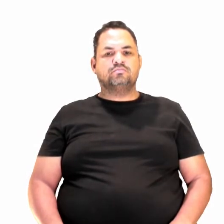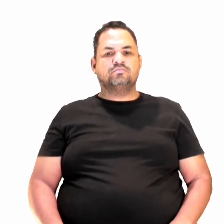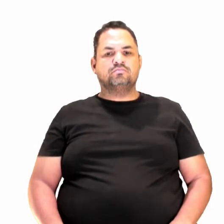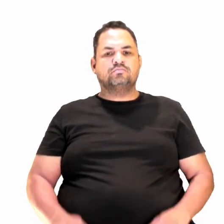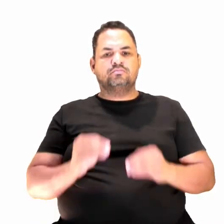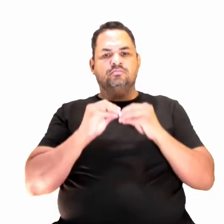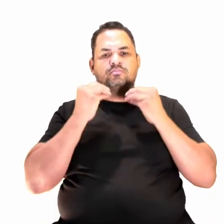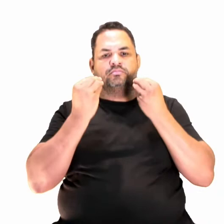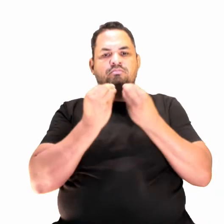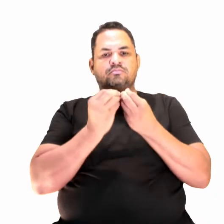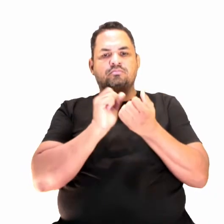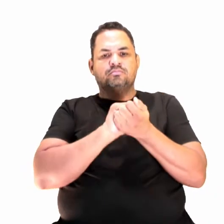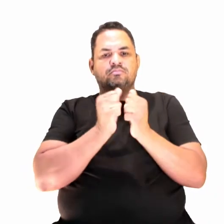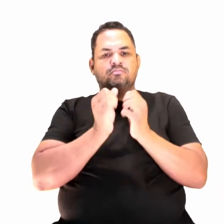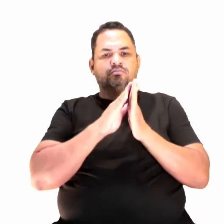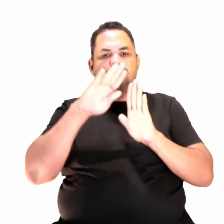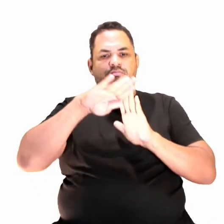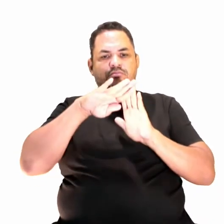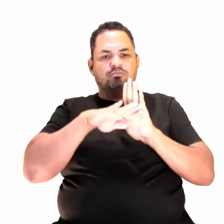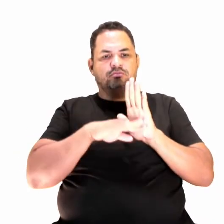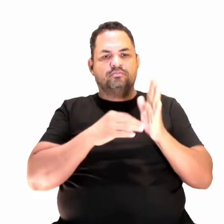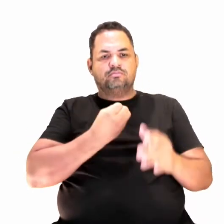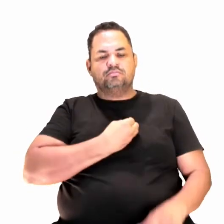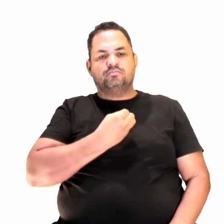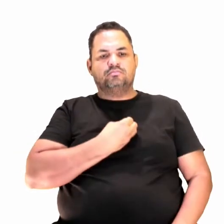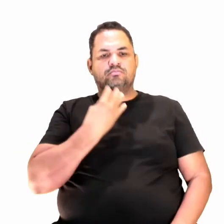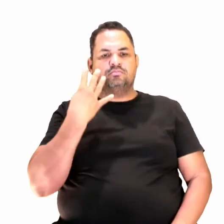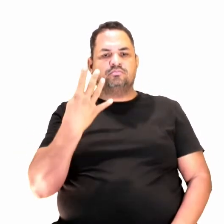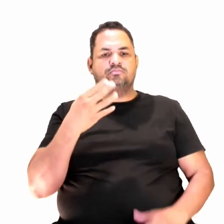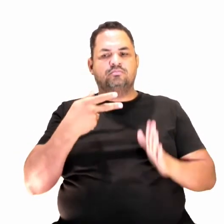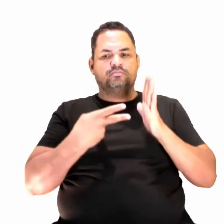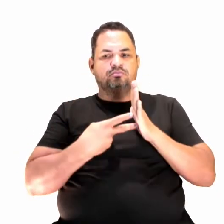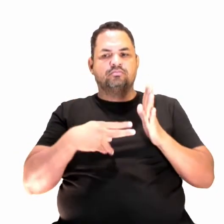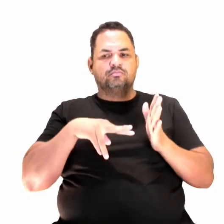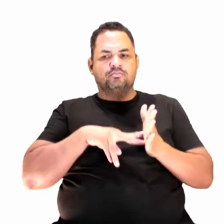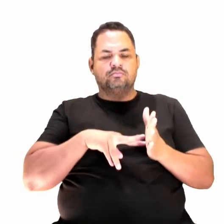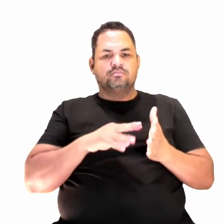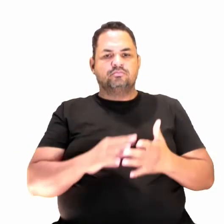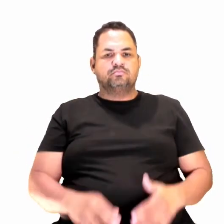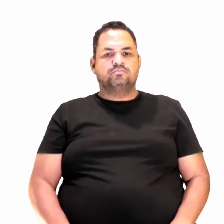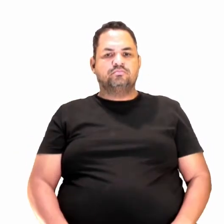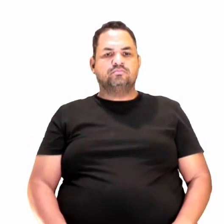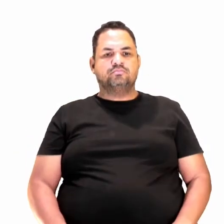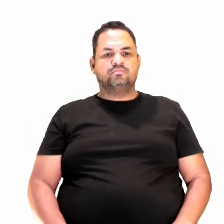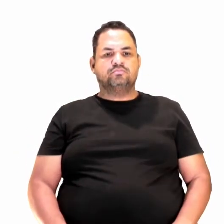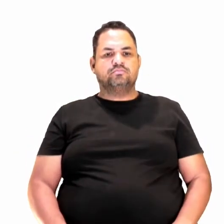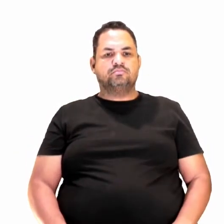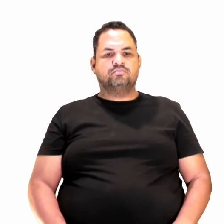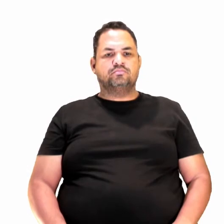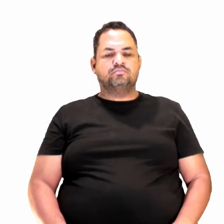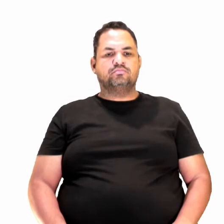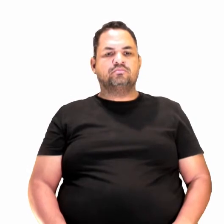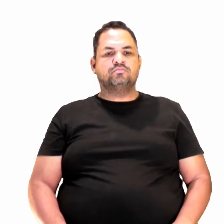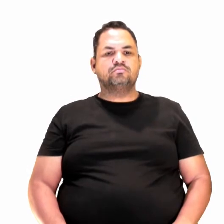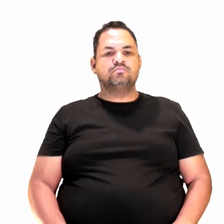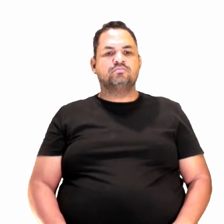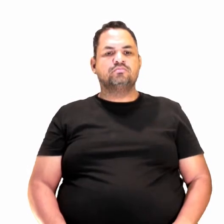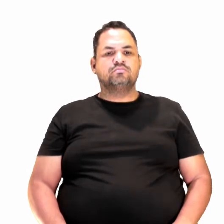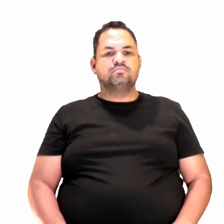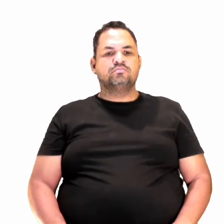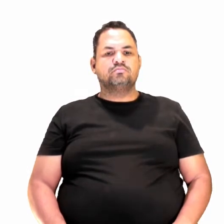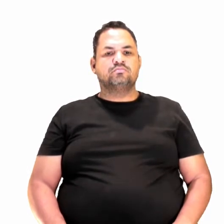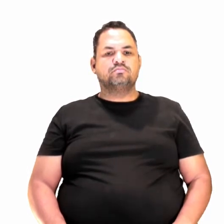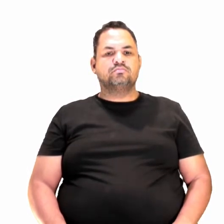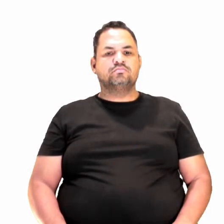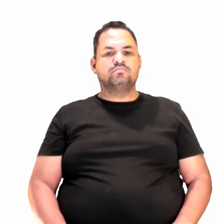É uma substância controlada de programação 4. Isso significa, this means you must, olha o must aqui que a gente está